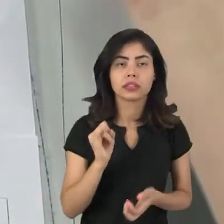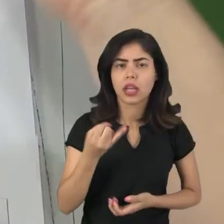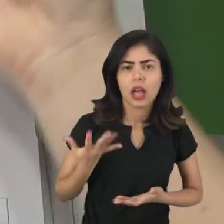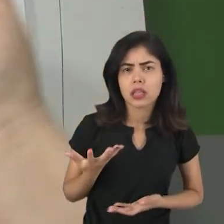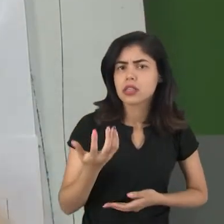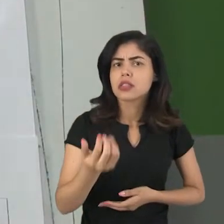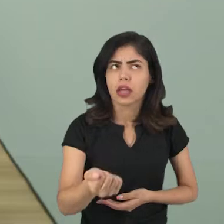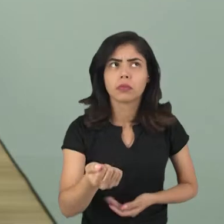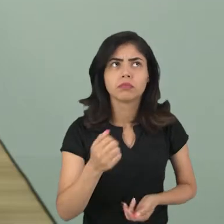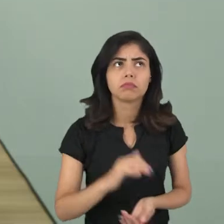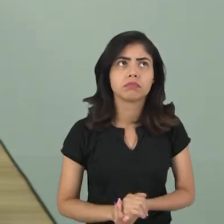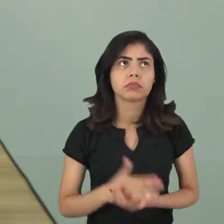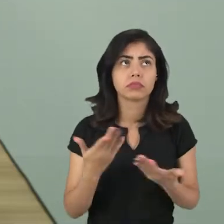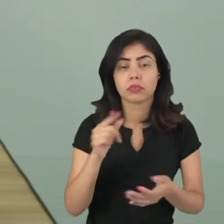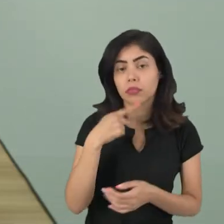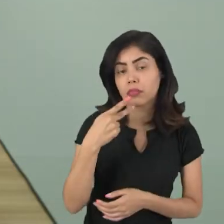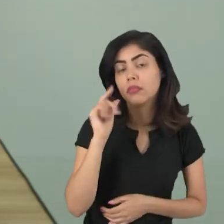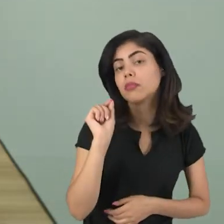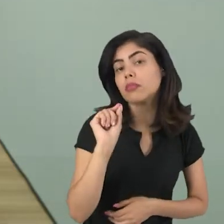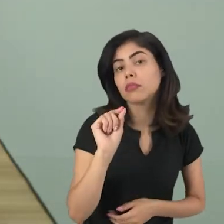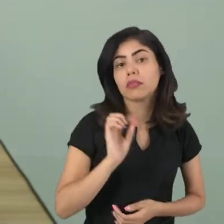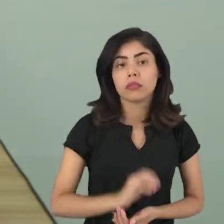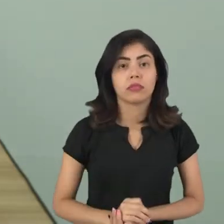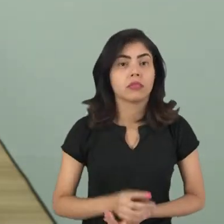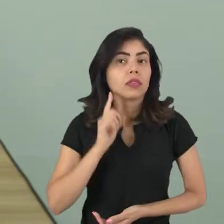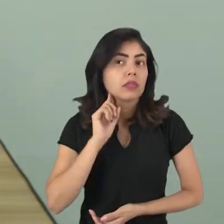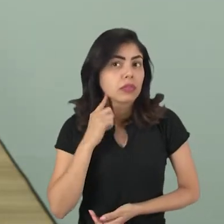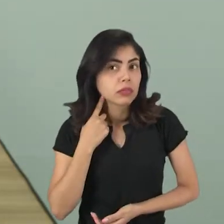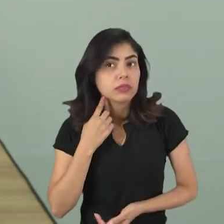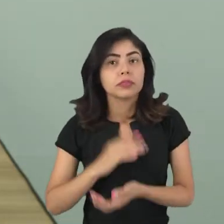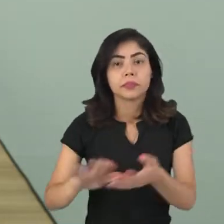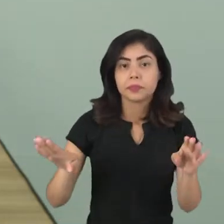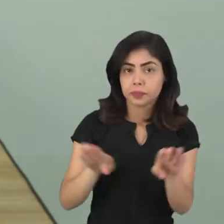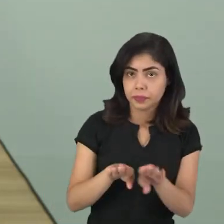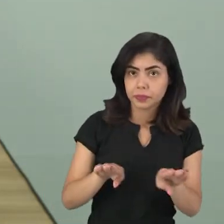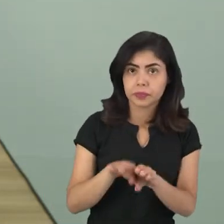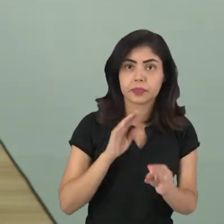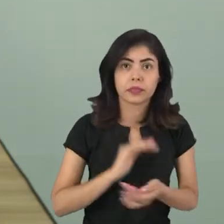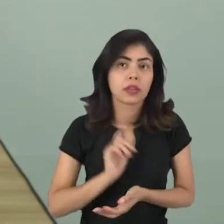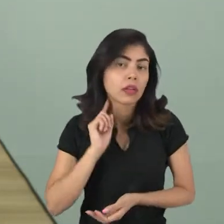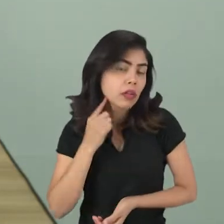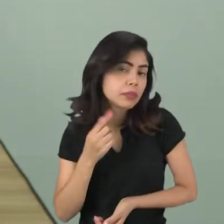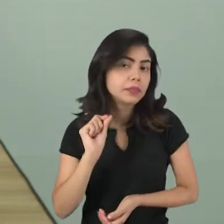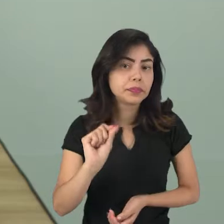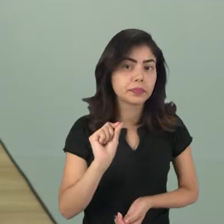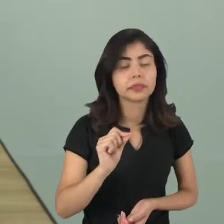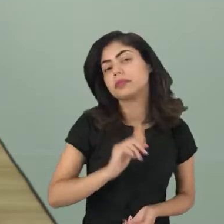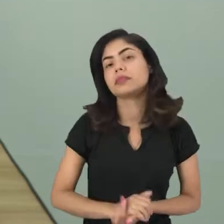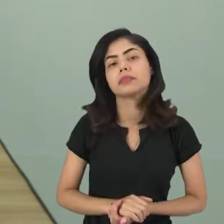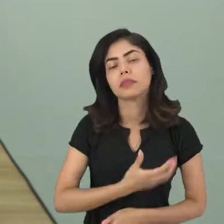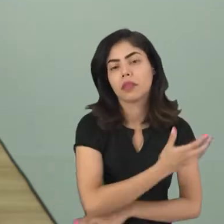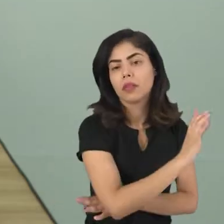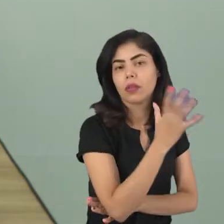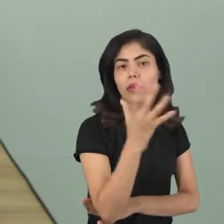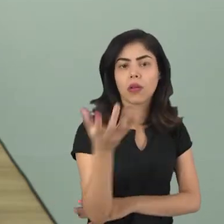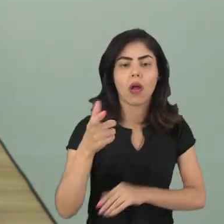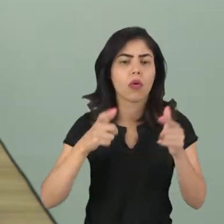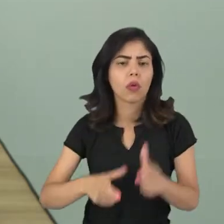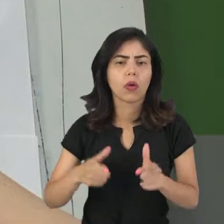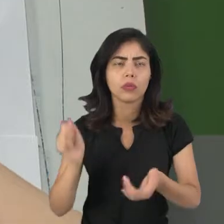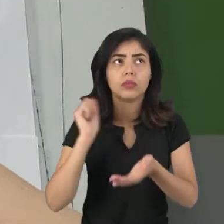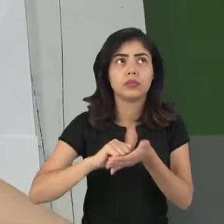recebe sujeira da cidade, está falando de quê? Da poluição também. A poluição de quê? Da natureza. Onde